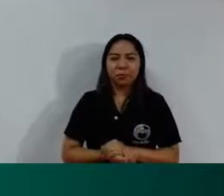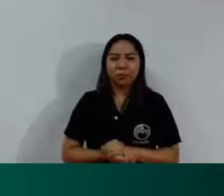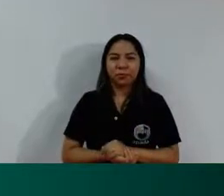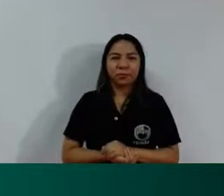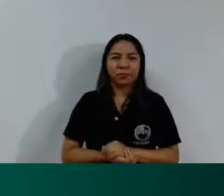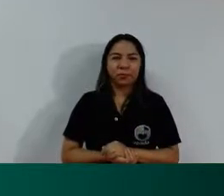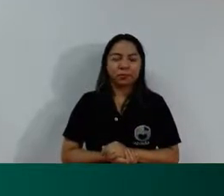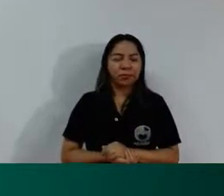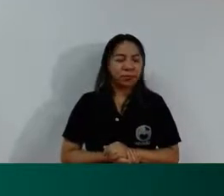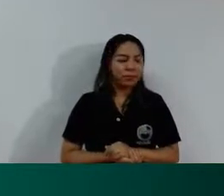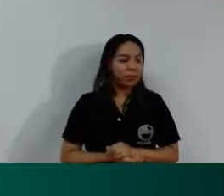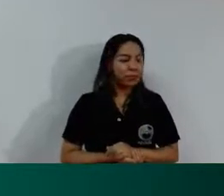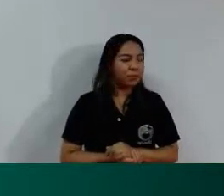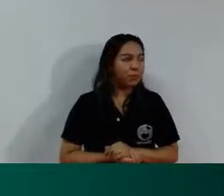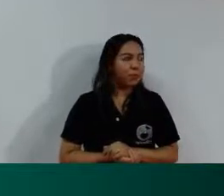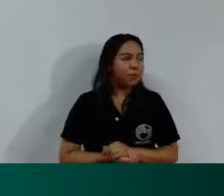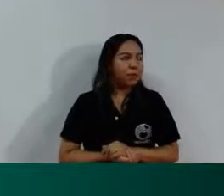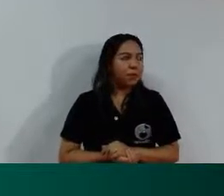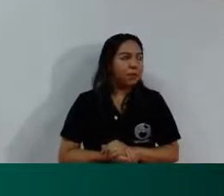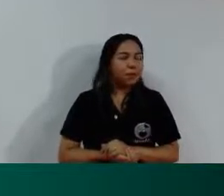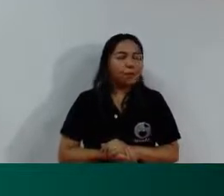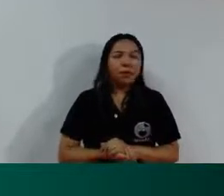E aí